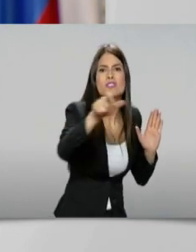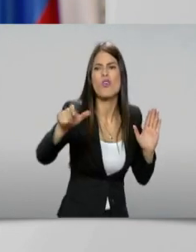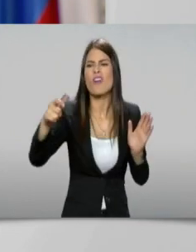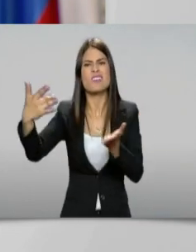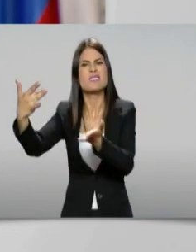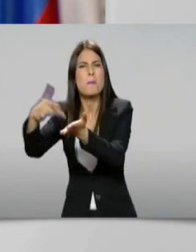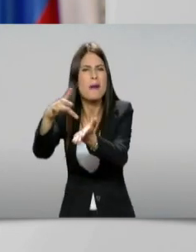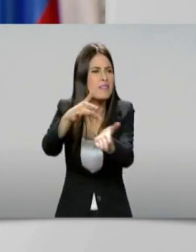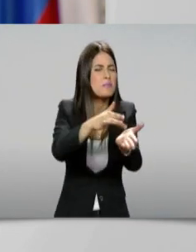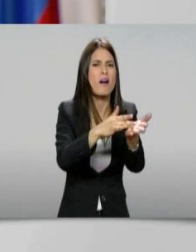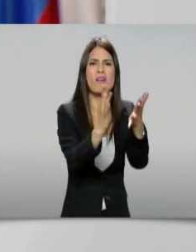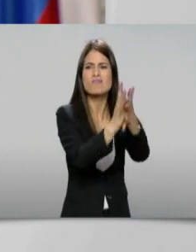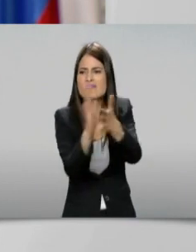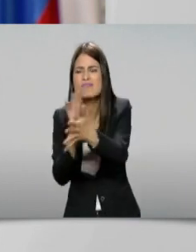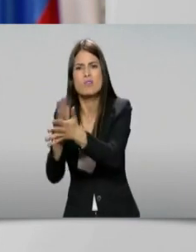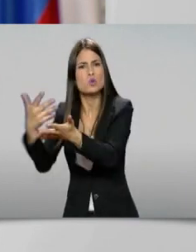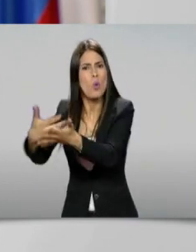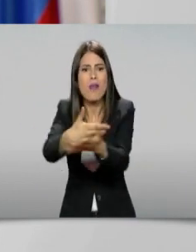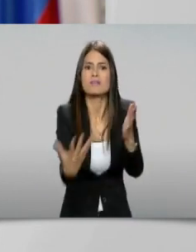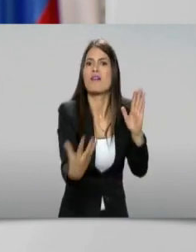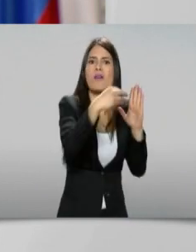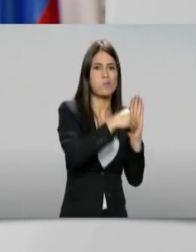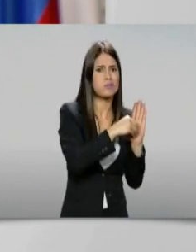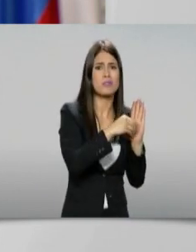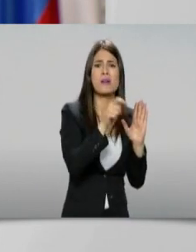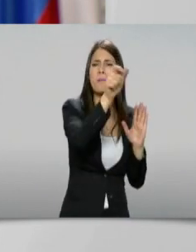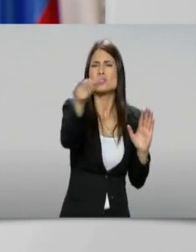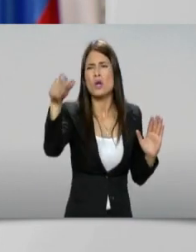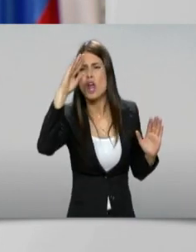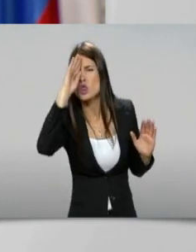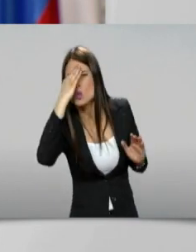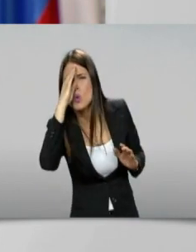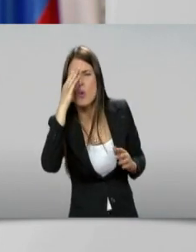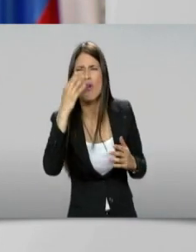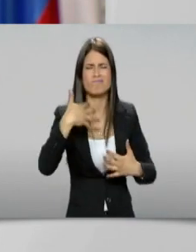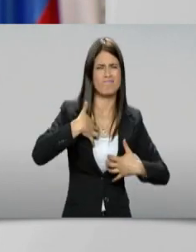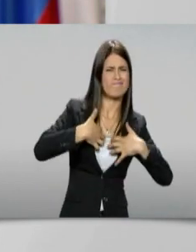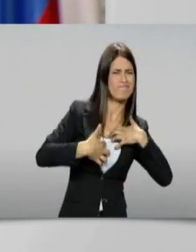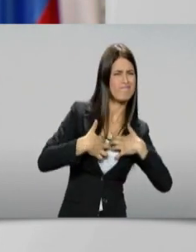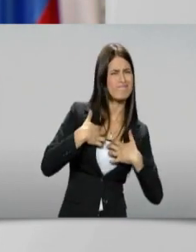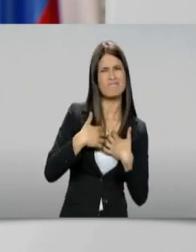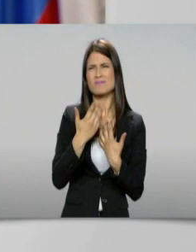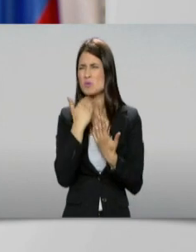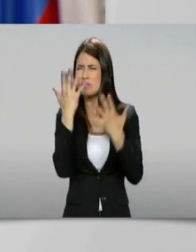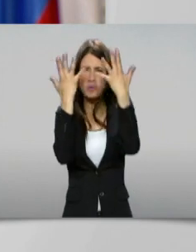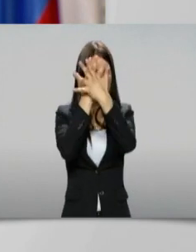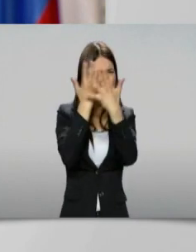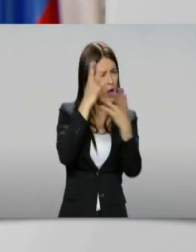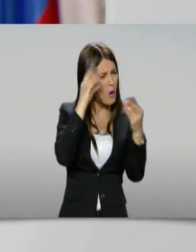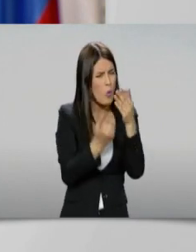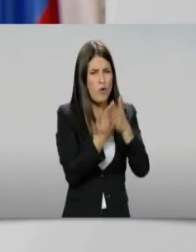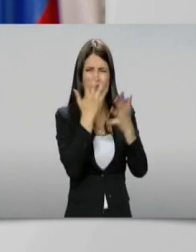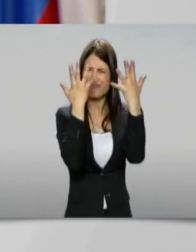diálogo Nacional responde e esclarece as preocupações que muitos tinham diante do conteúdo e o sentido do acordo ou